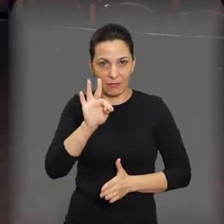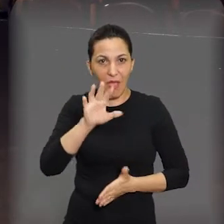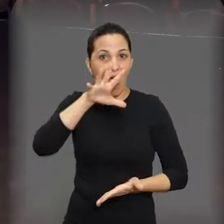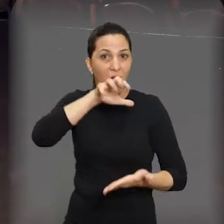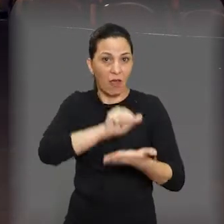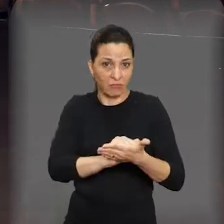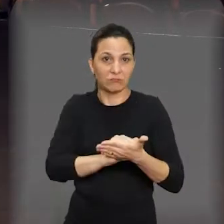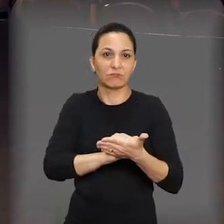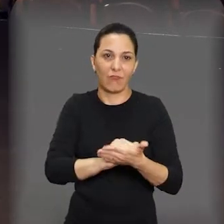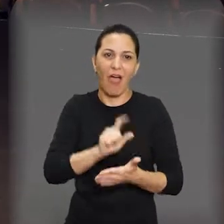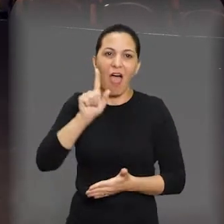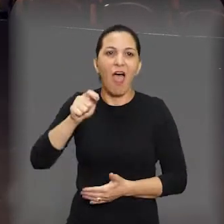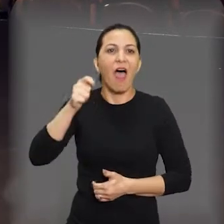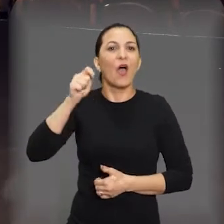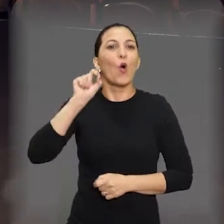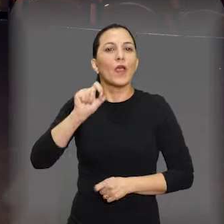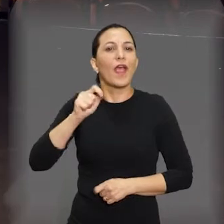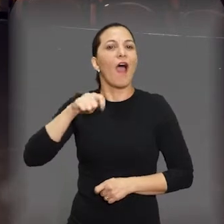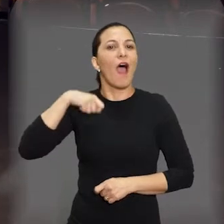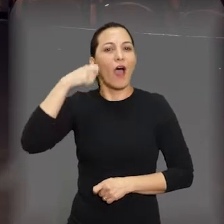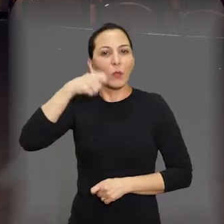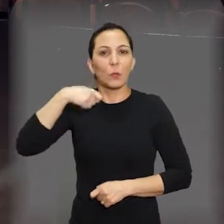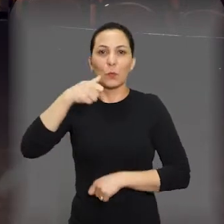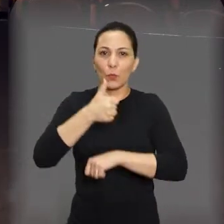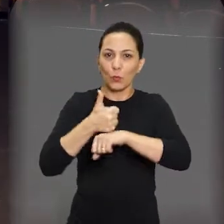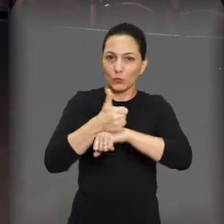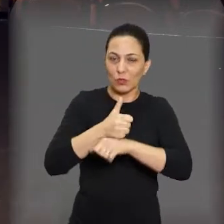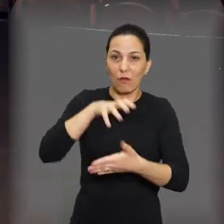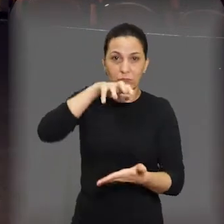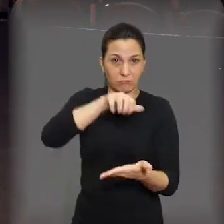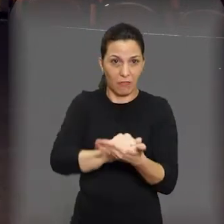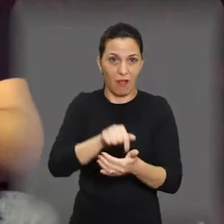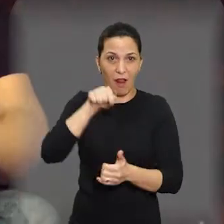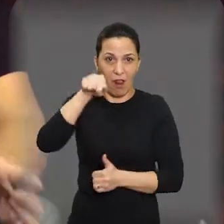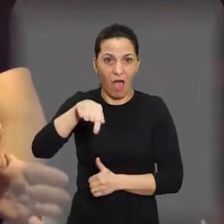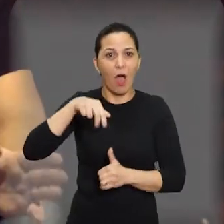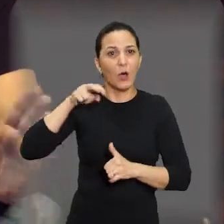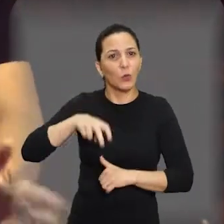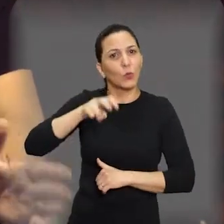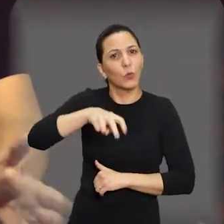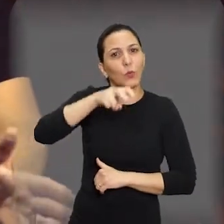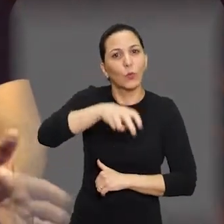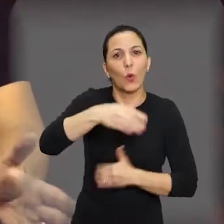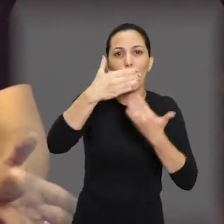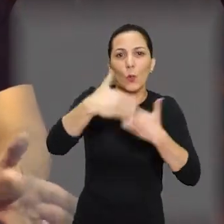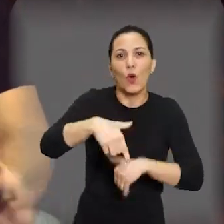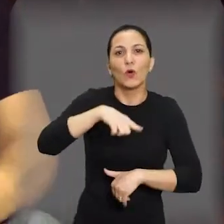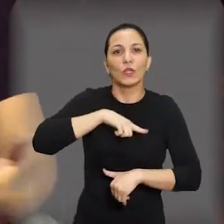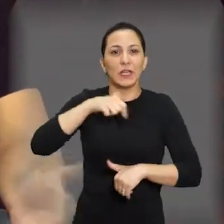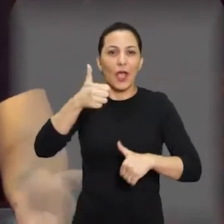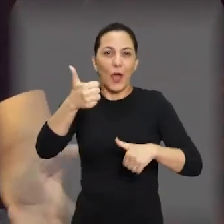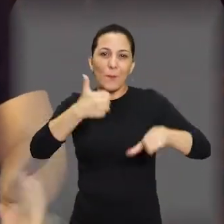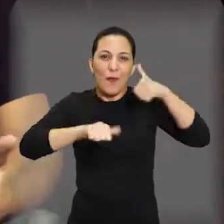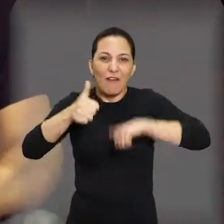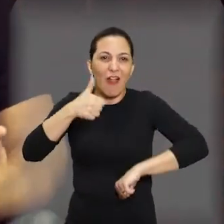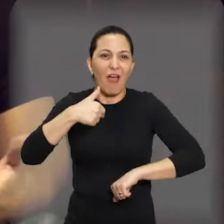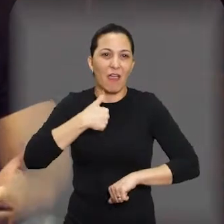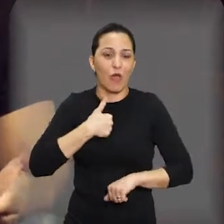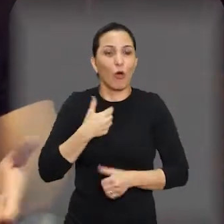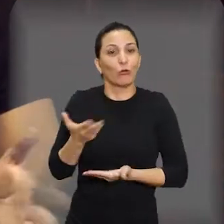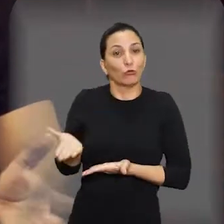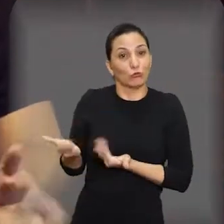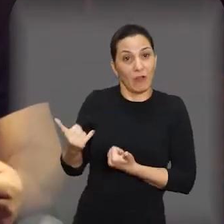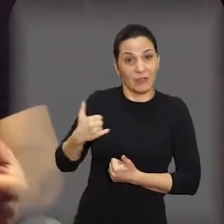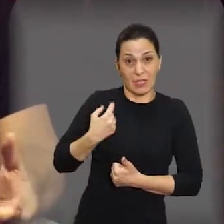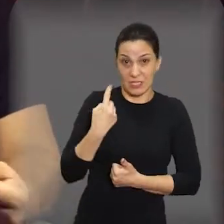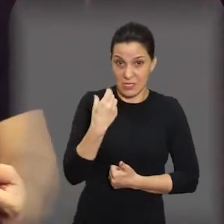registro, antes até de estudar. Eu fui fazer através do sindicato, e quando eu cheguei no sindicato para fazer a prova